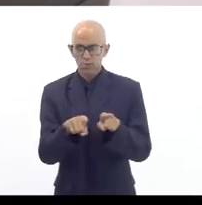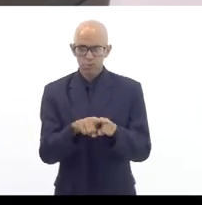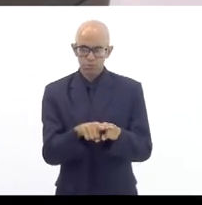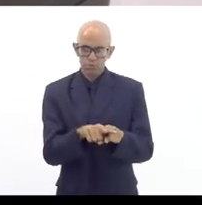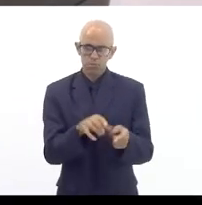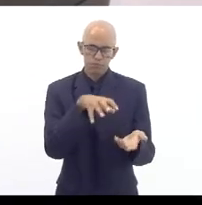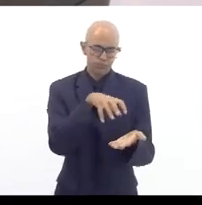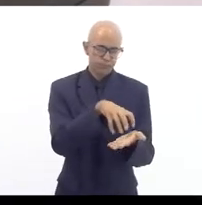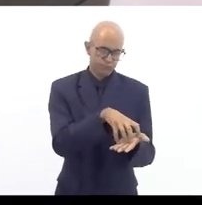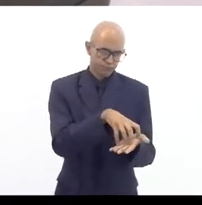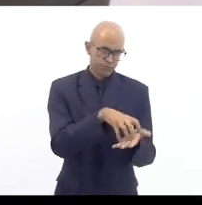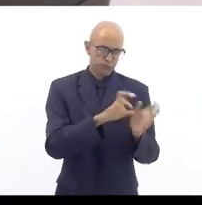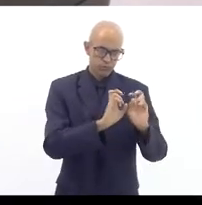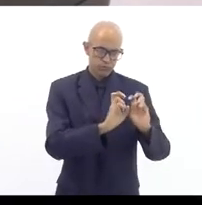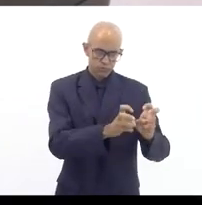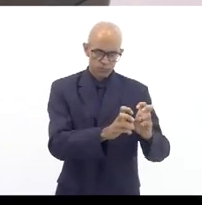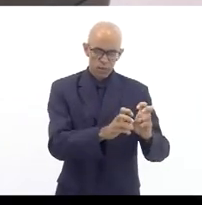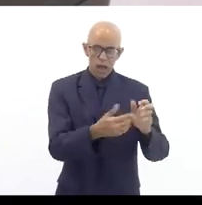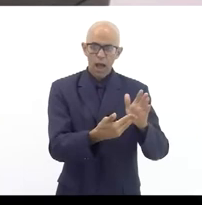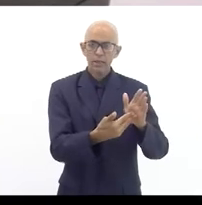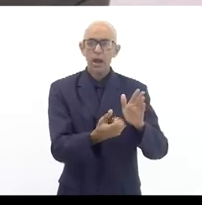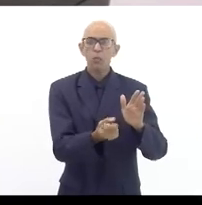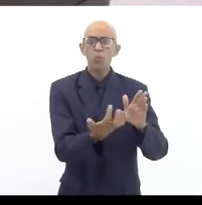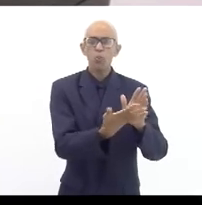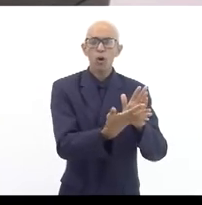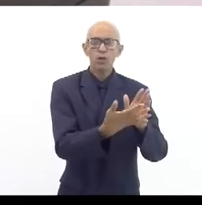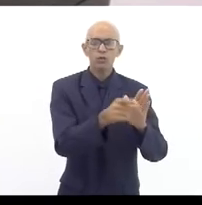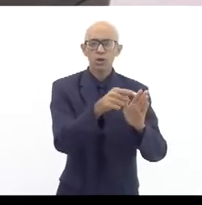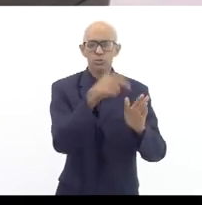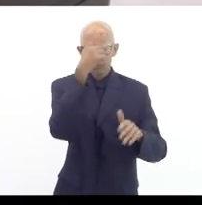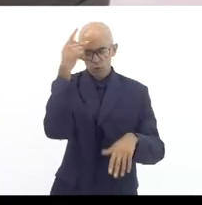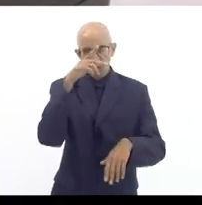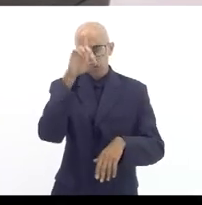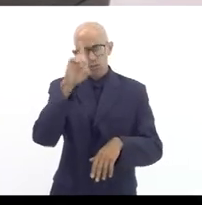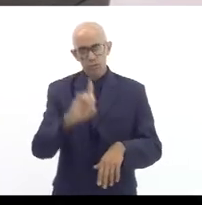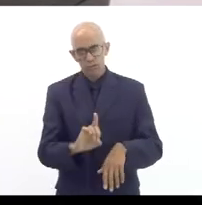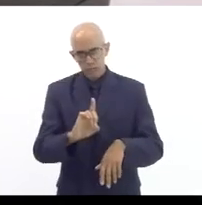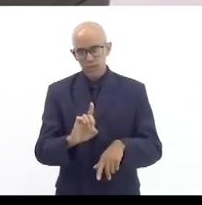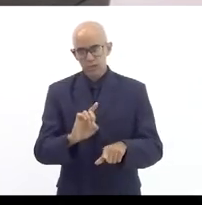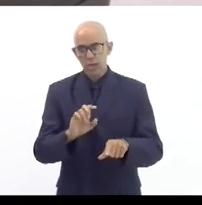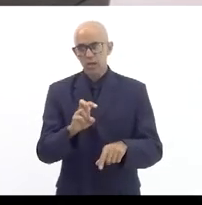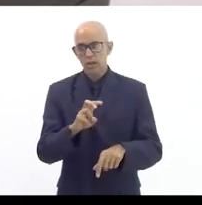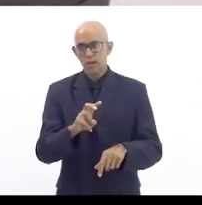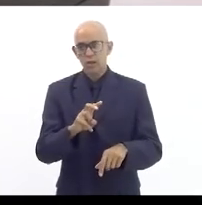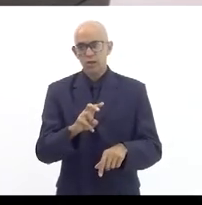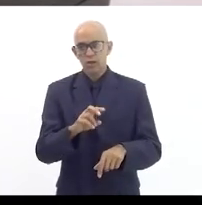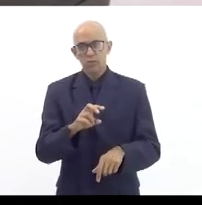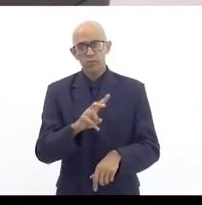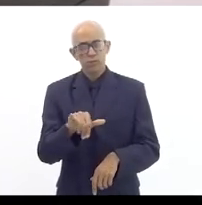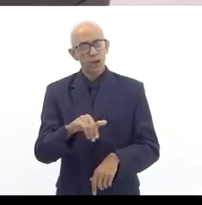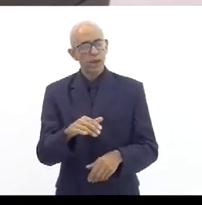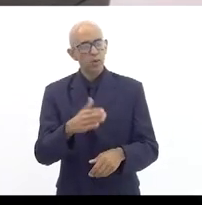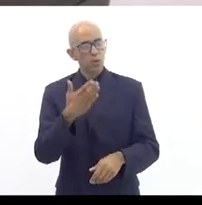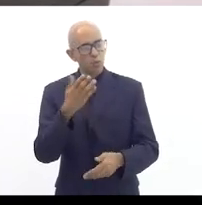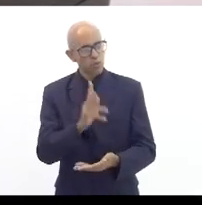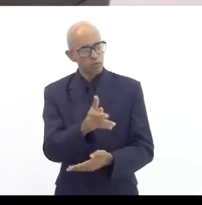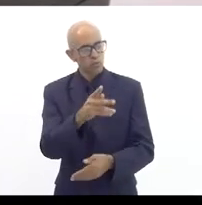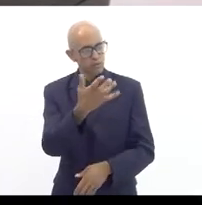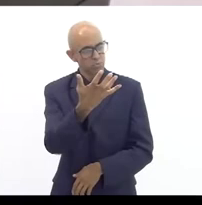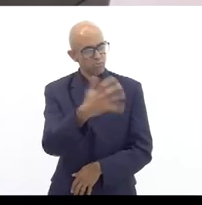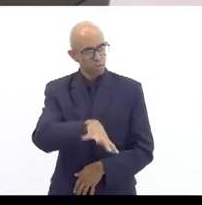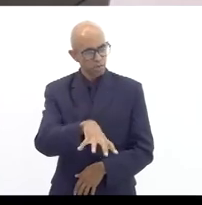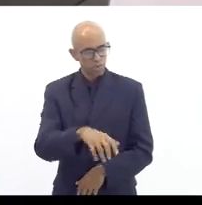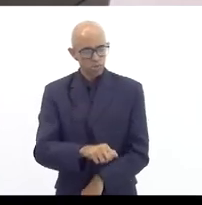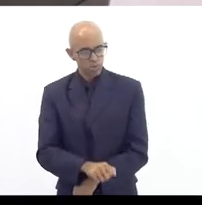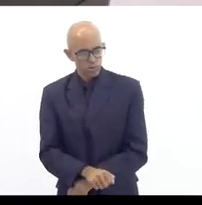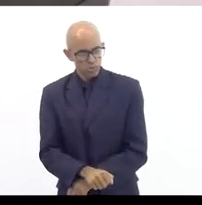a Supervia, até quando as pessoas com deficiência elas vão ser indesejadas. Pelo que nós ouvimos aqui, até quando